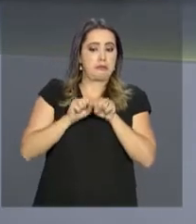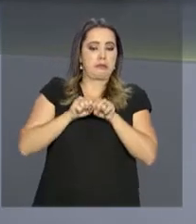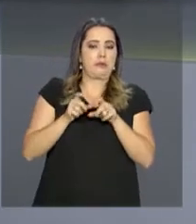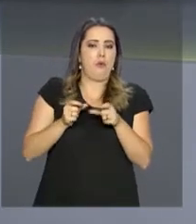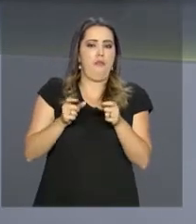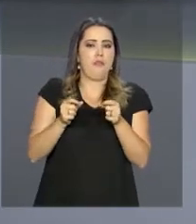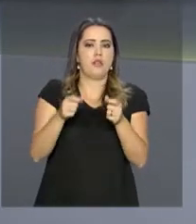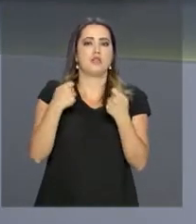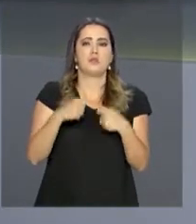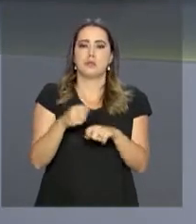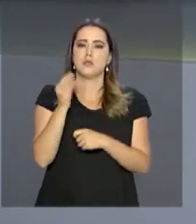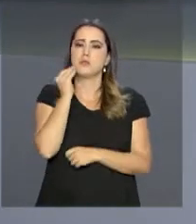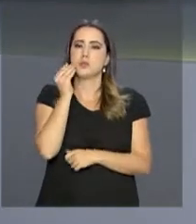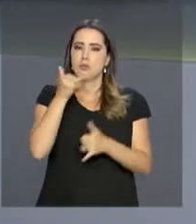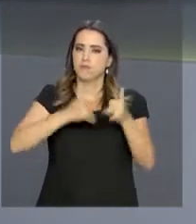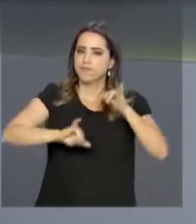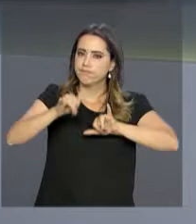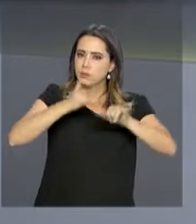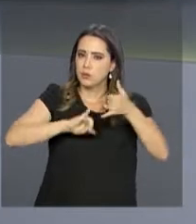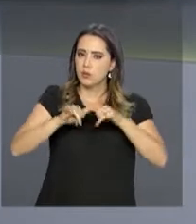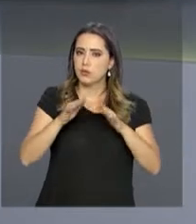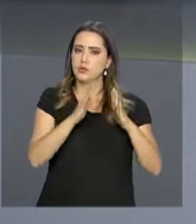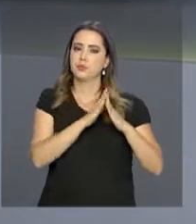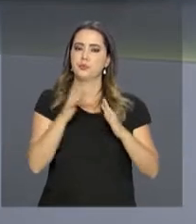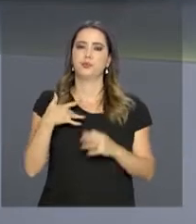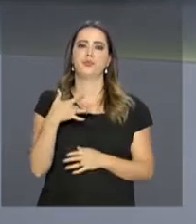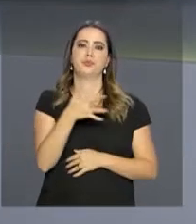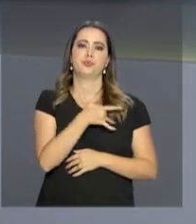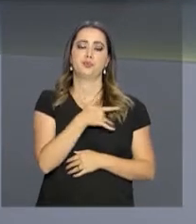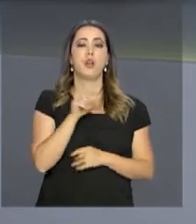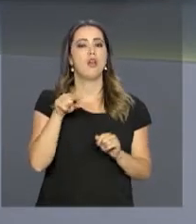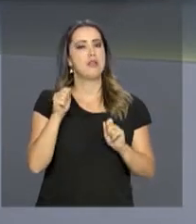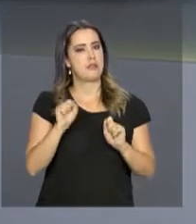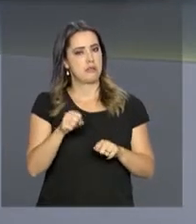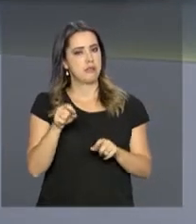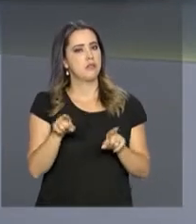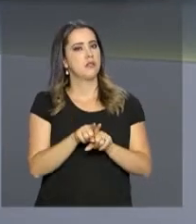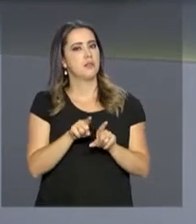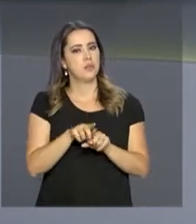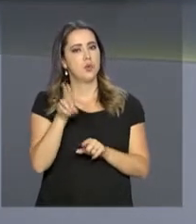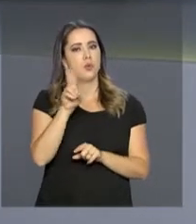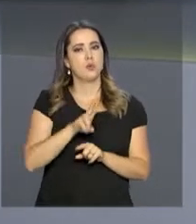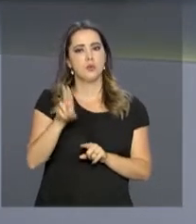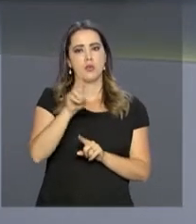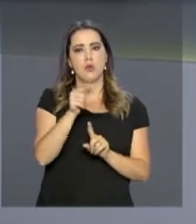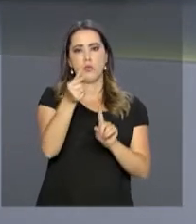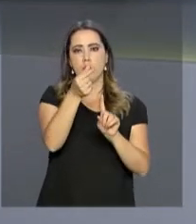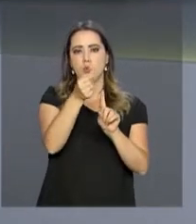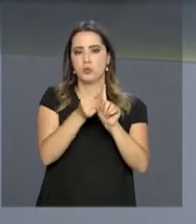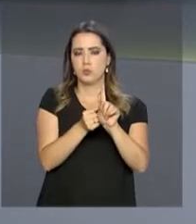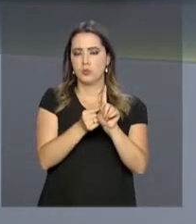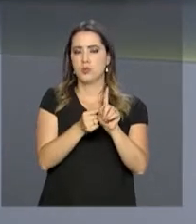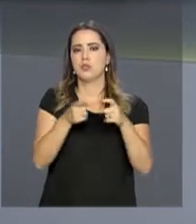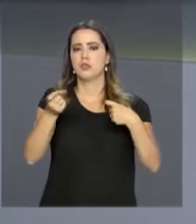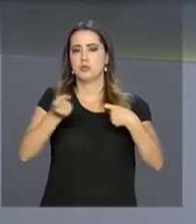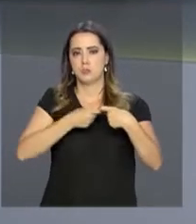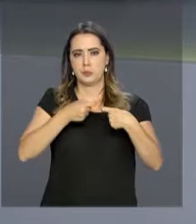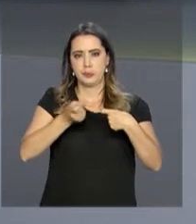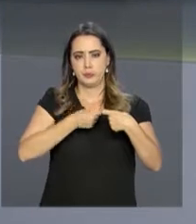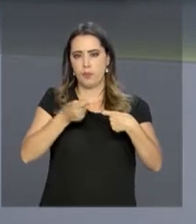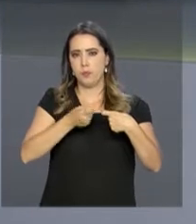fazer os testes disponíveis nos postos de saúde e claro fundamental sempre usar preservativos nas relações